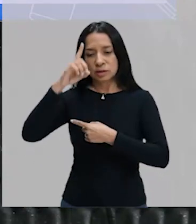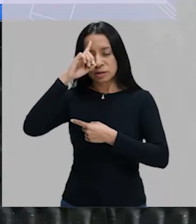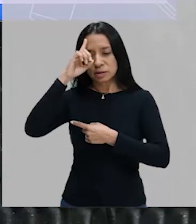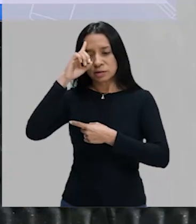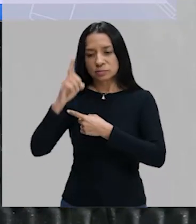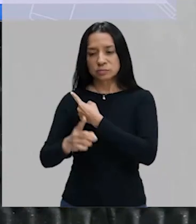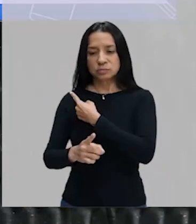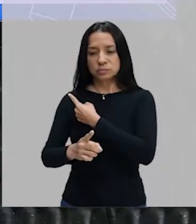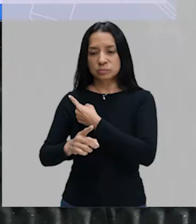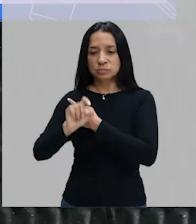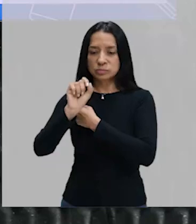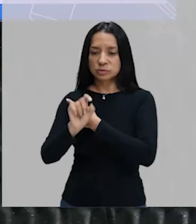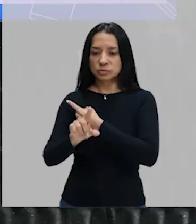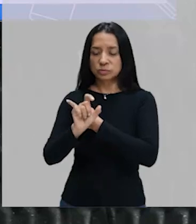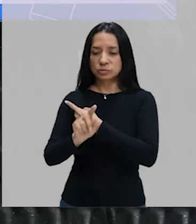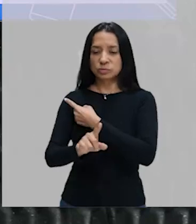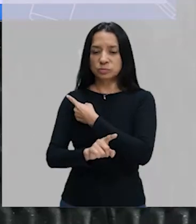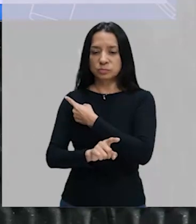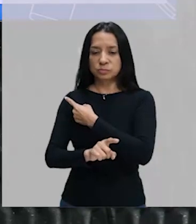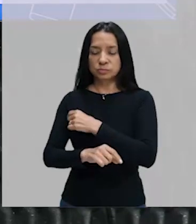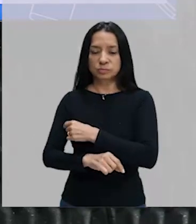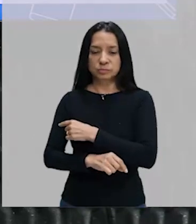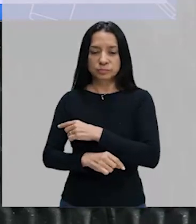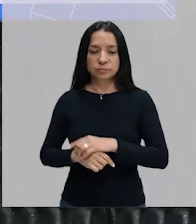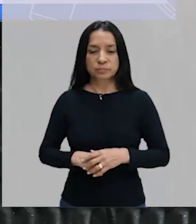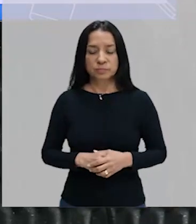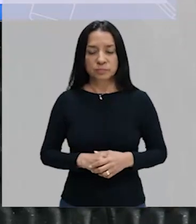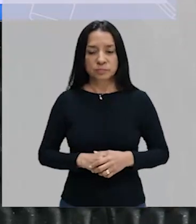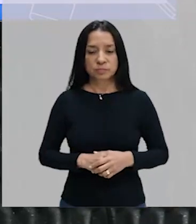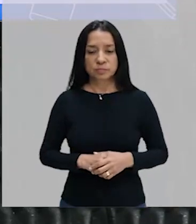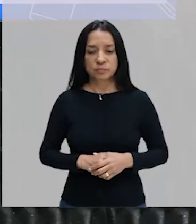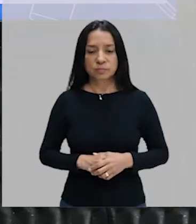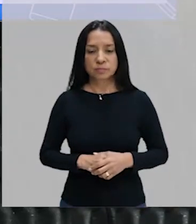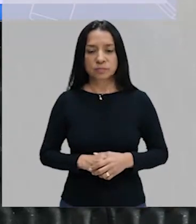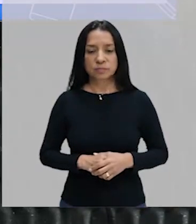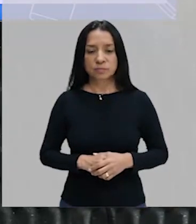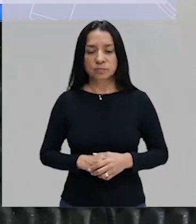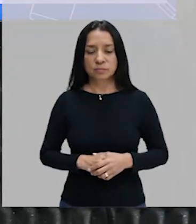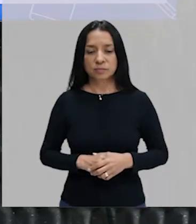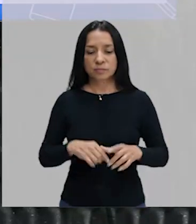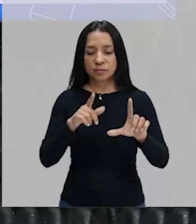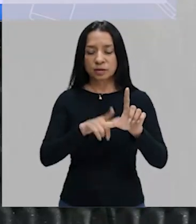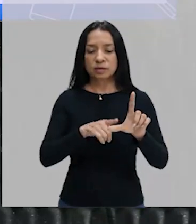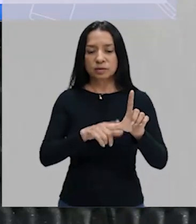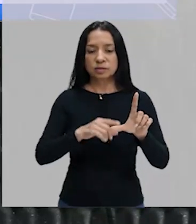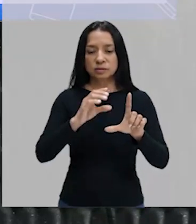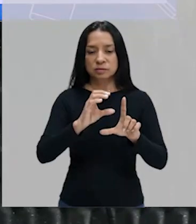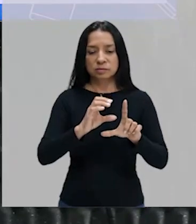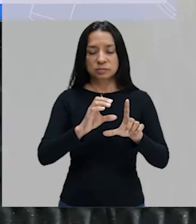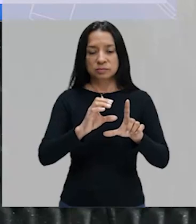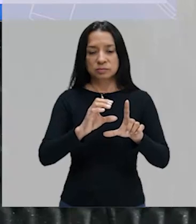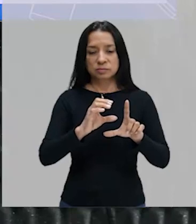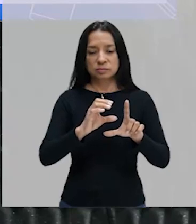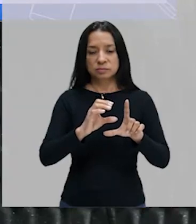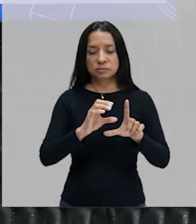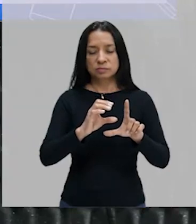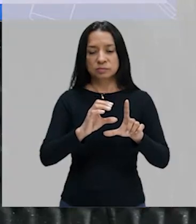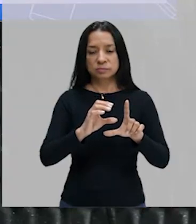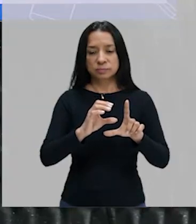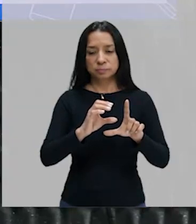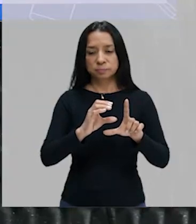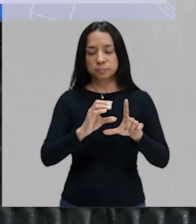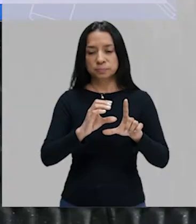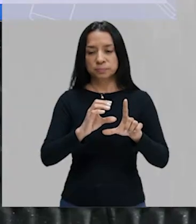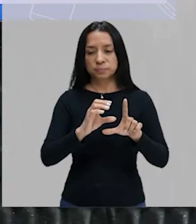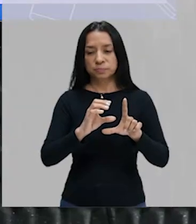período terciário da era Cenozoica, tá? O que está errado na letra C? Ele diz que a presença de seres